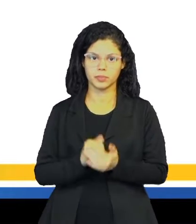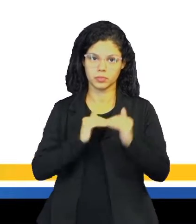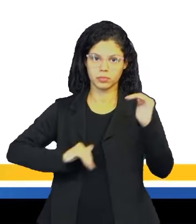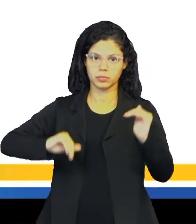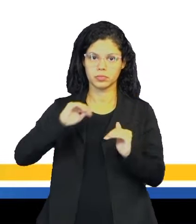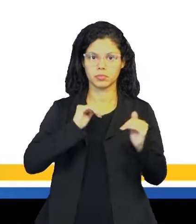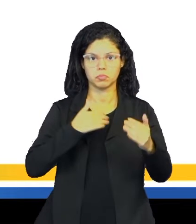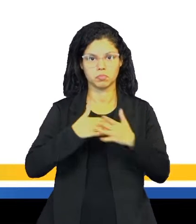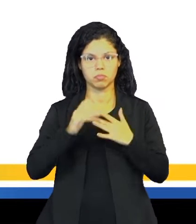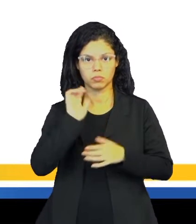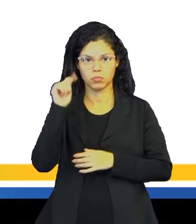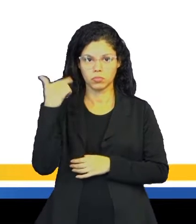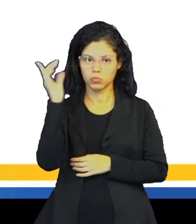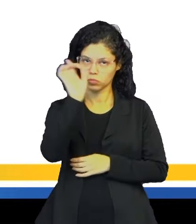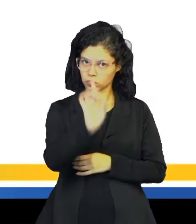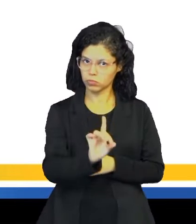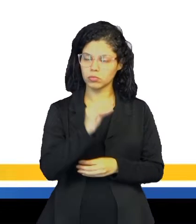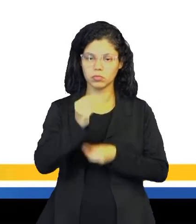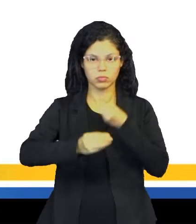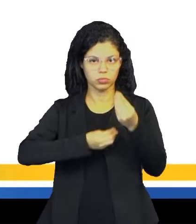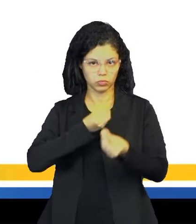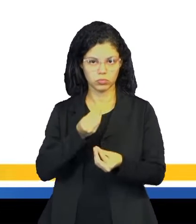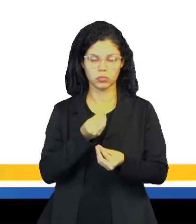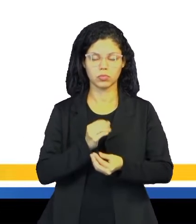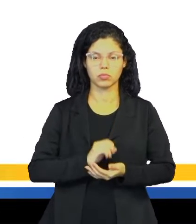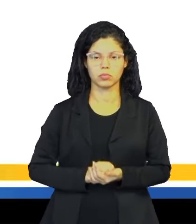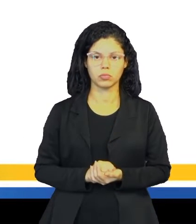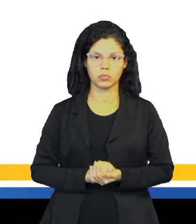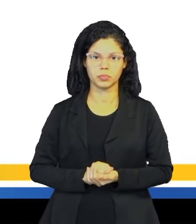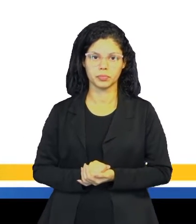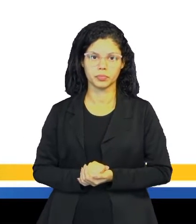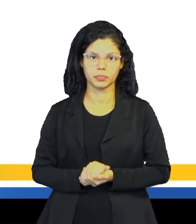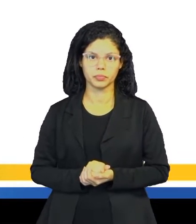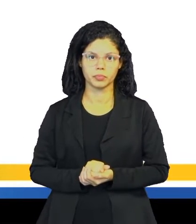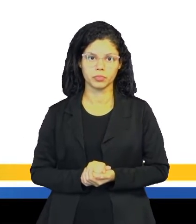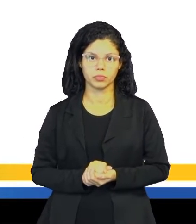dessa soberania depende de outros direitos, como